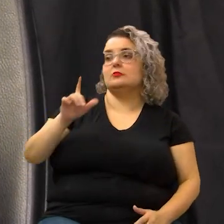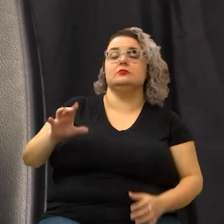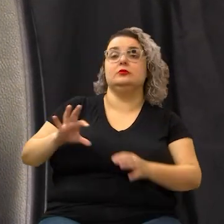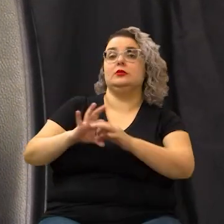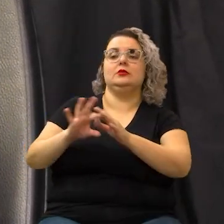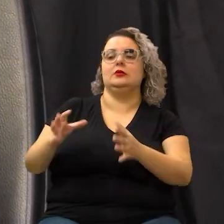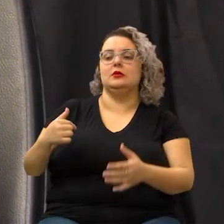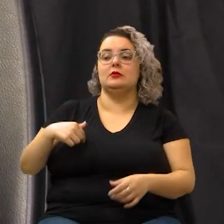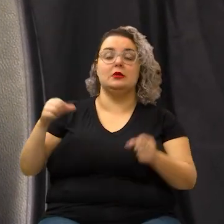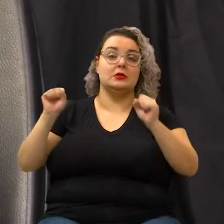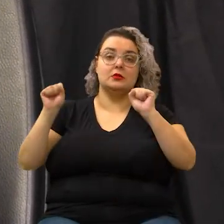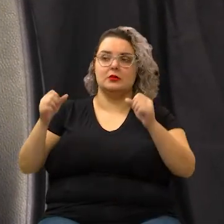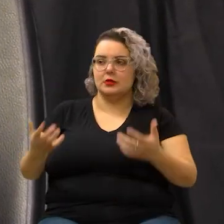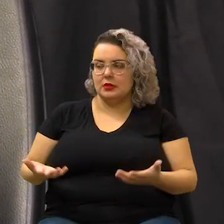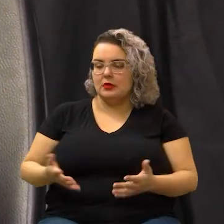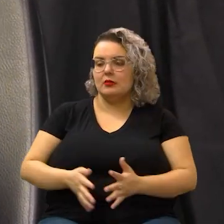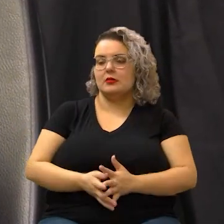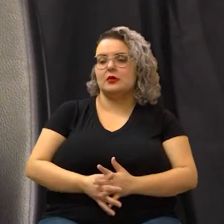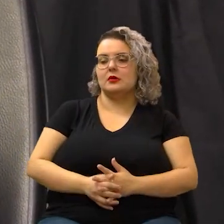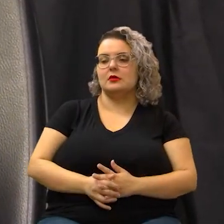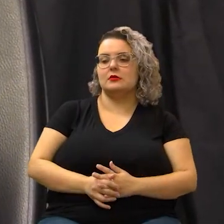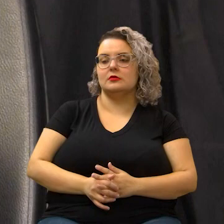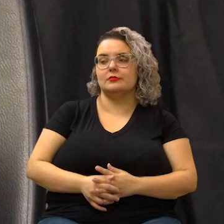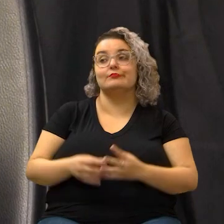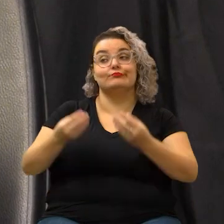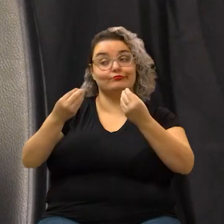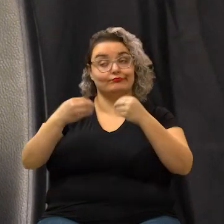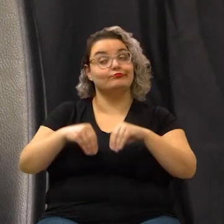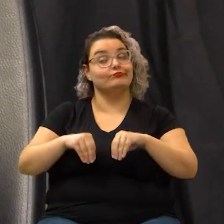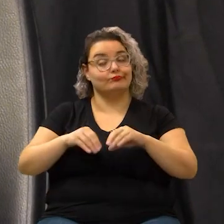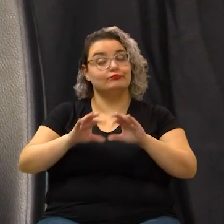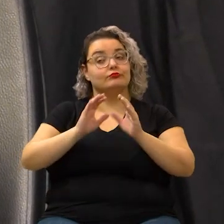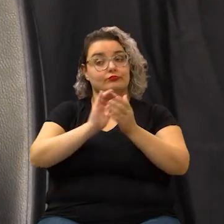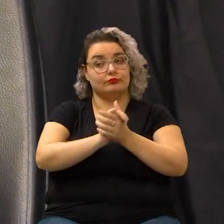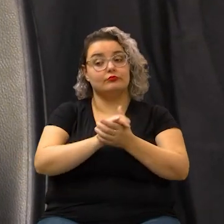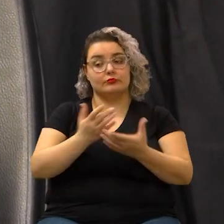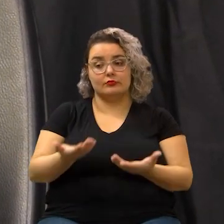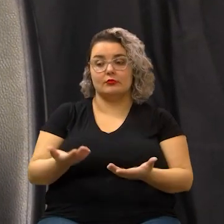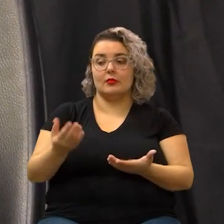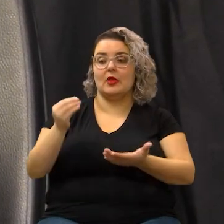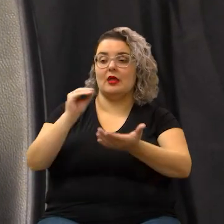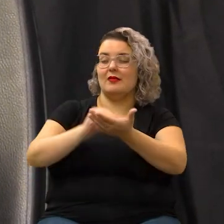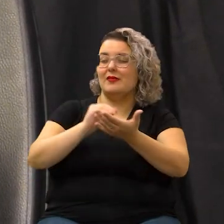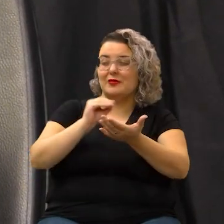movimentação. E eu não conseguia largar, eu gostava muito. Né? E isso prejudicava